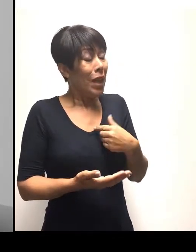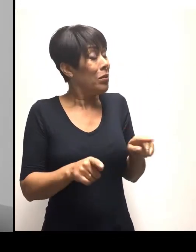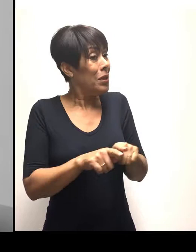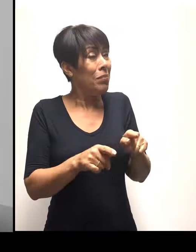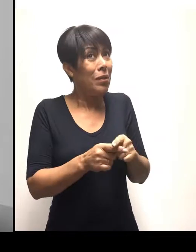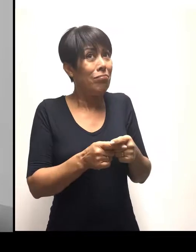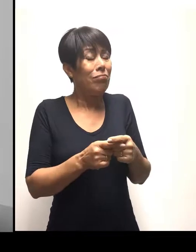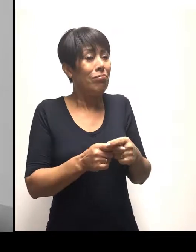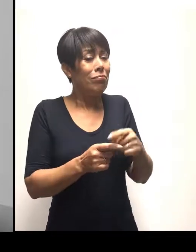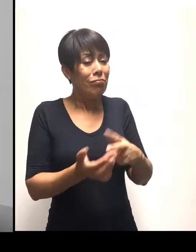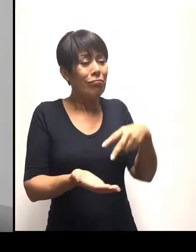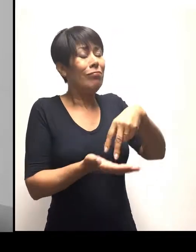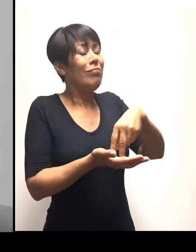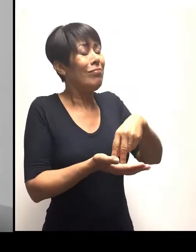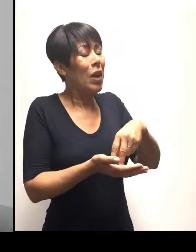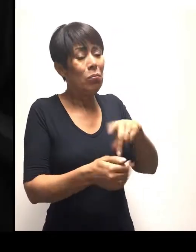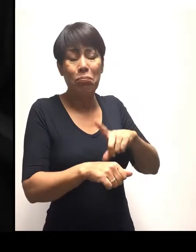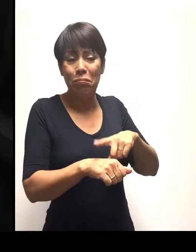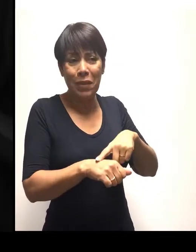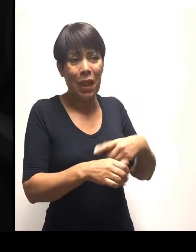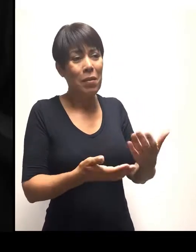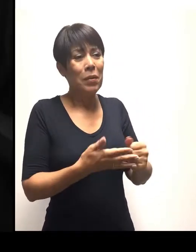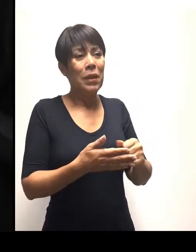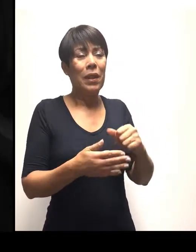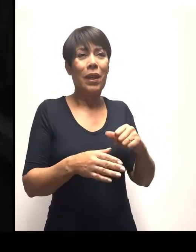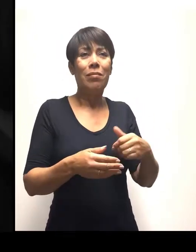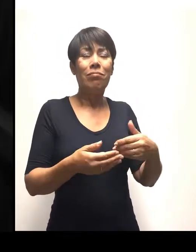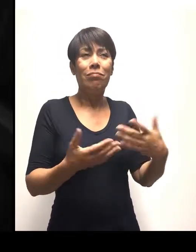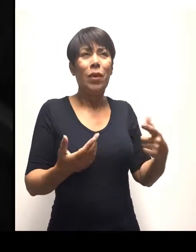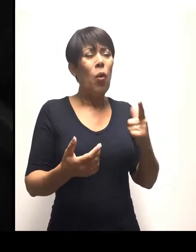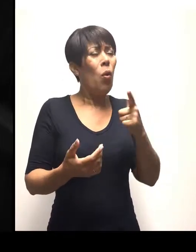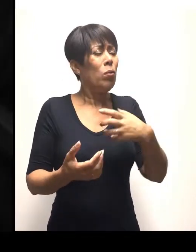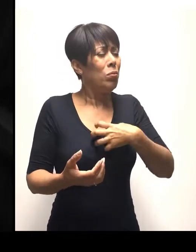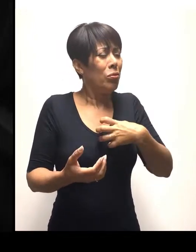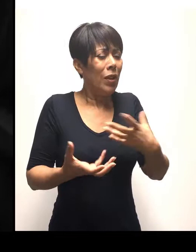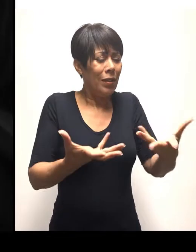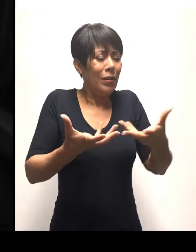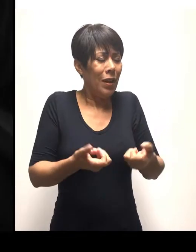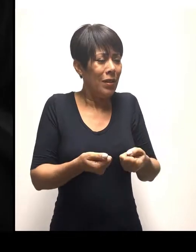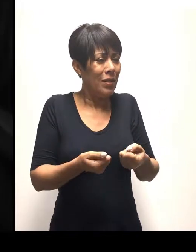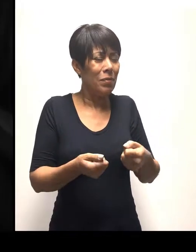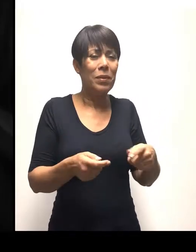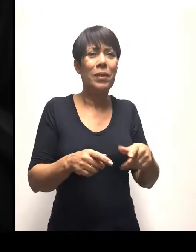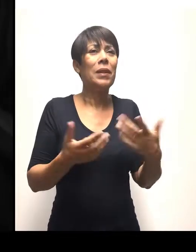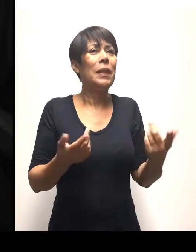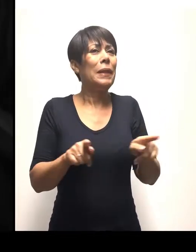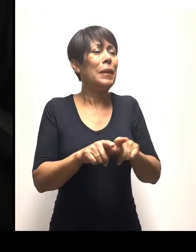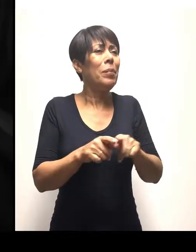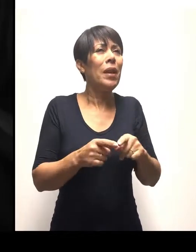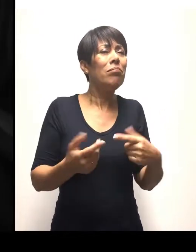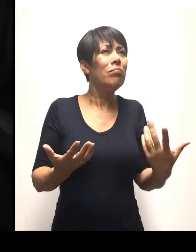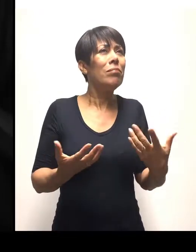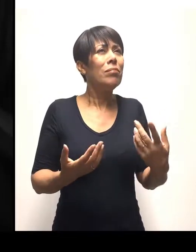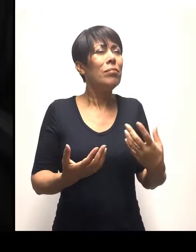momento em que a gente tem também uma outra recepção, né? E uma outra recepção muito